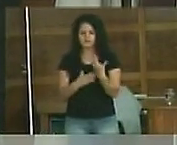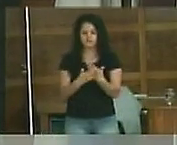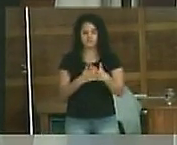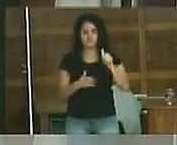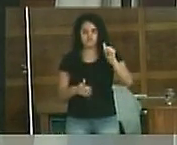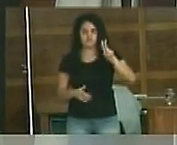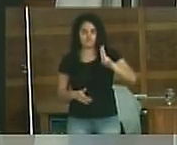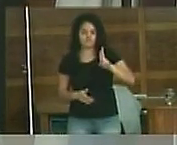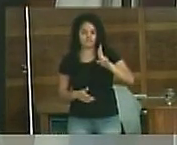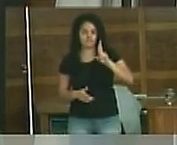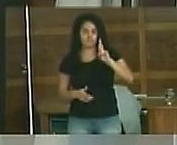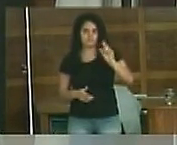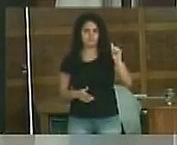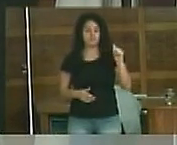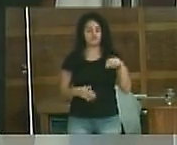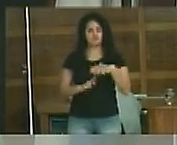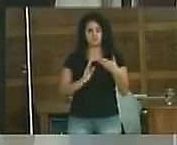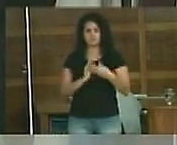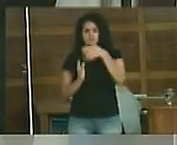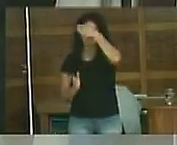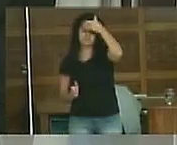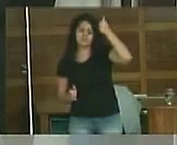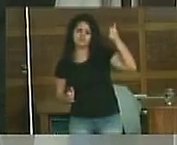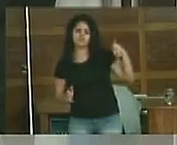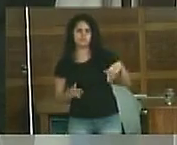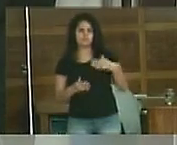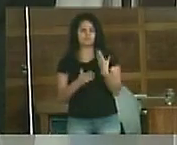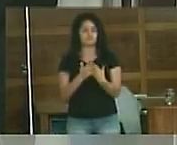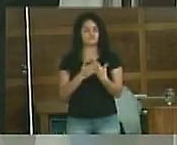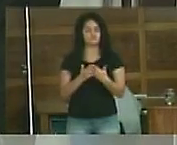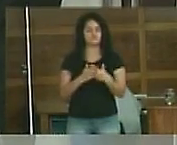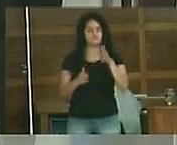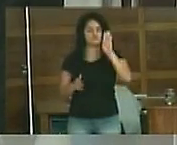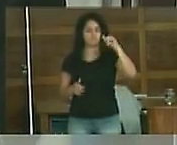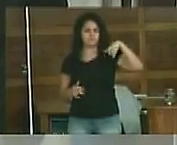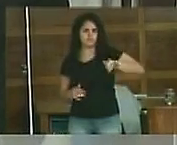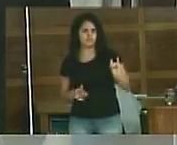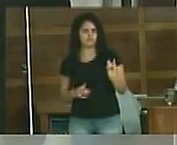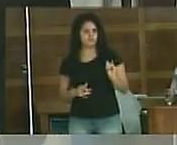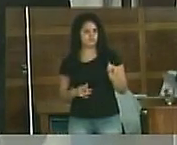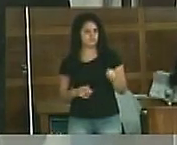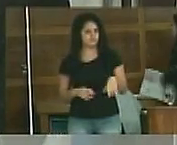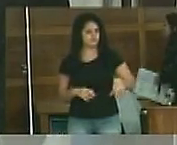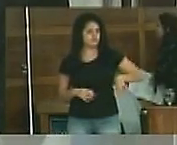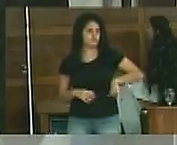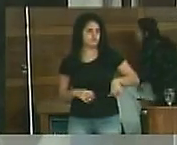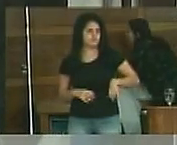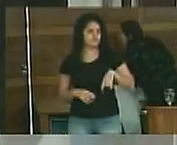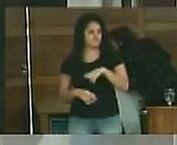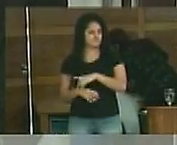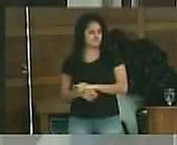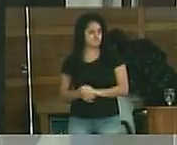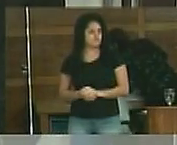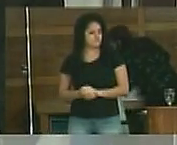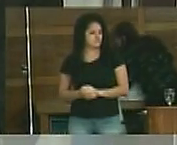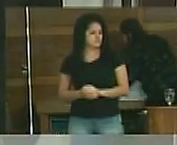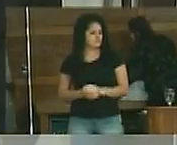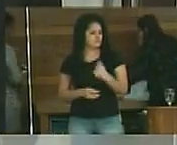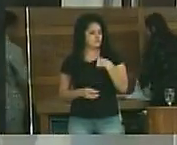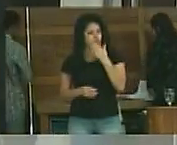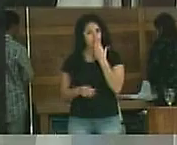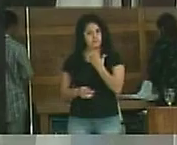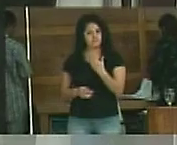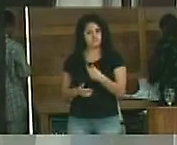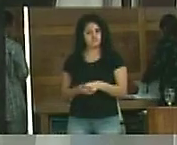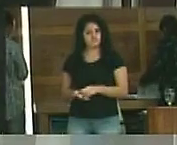da Gama. Todo mundo esqueceu da escola do Bracuí, que foi vandalizada esses dias. Eu estou pedindo para colocar